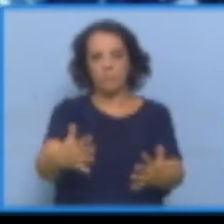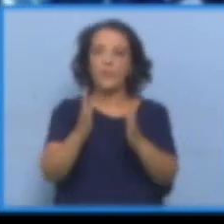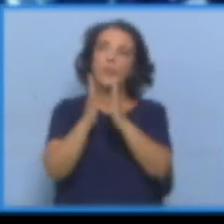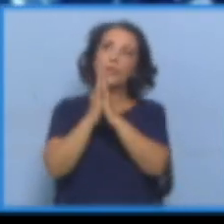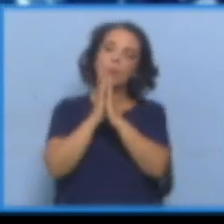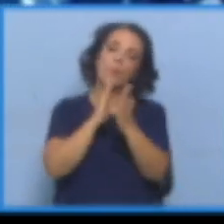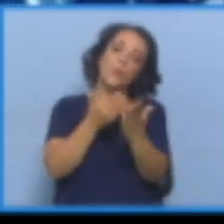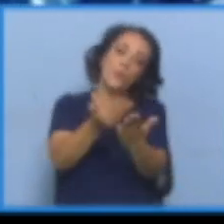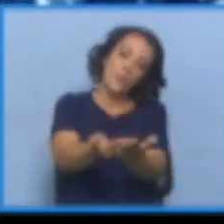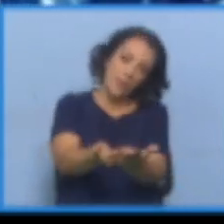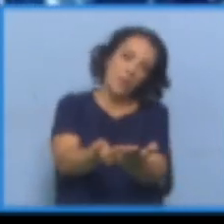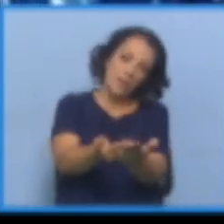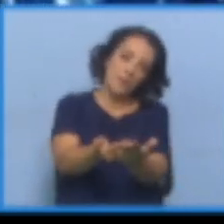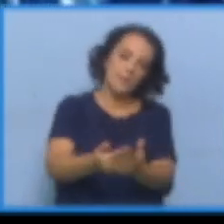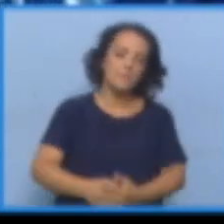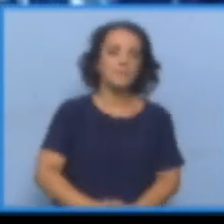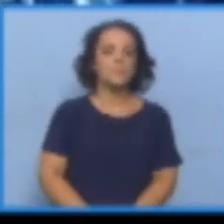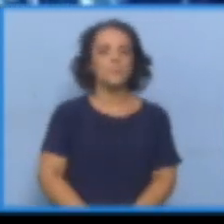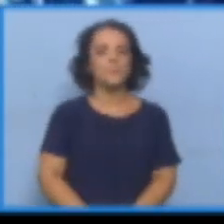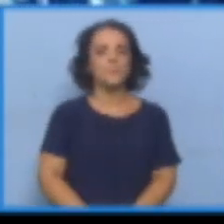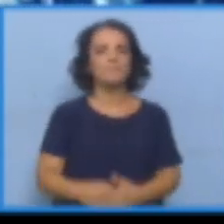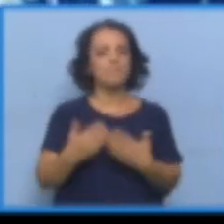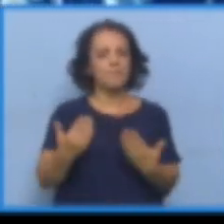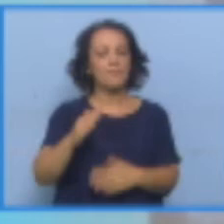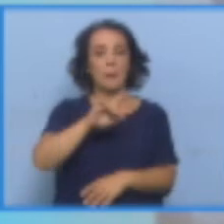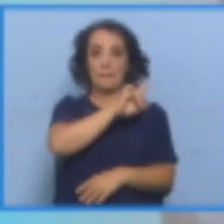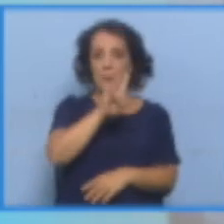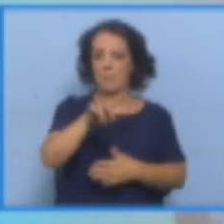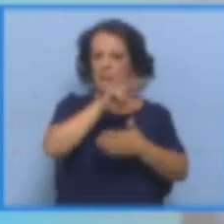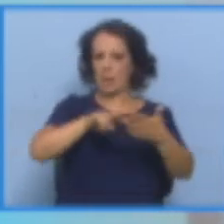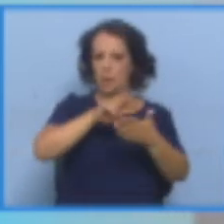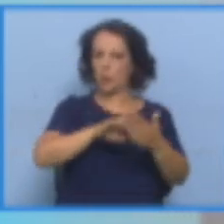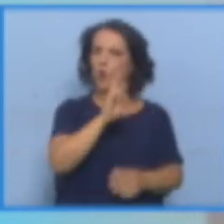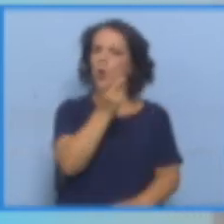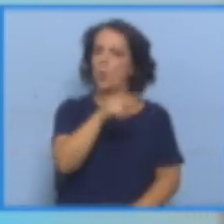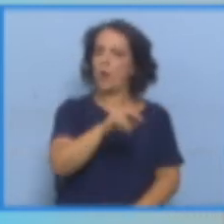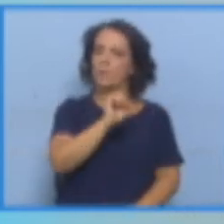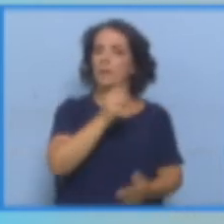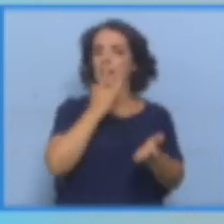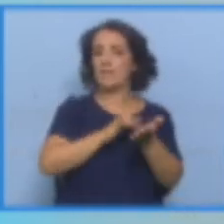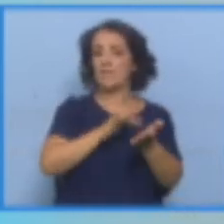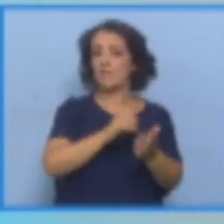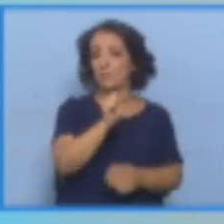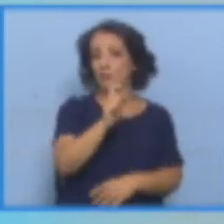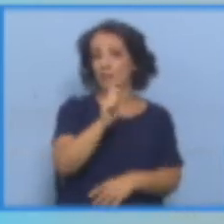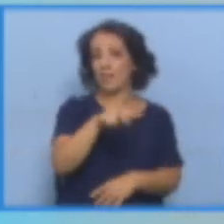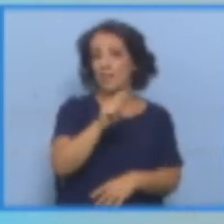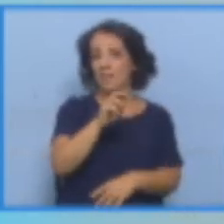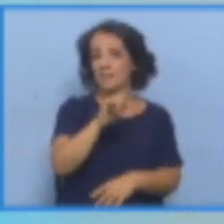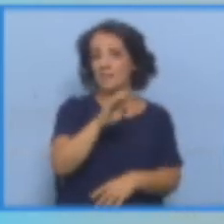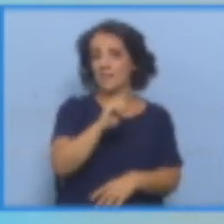lhes ia pedindo e que lhes pedem cada dia. A primeira leitura, Juan Ambrosio, o livro do Gênesis, lá está. E não é bom que o